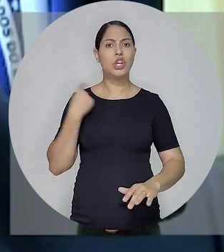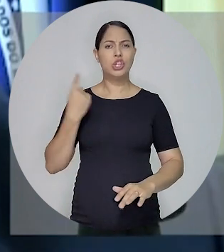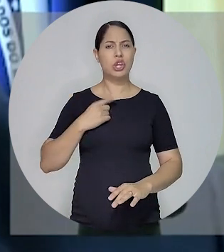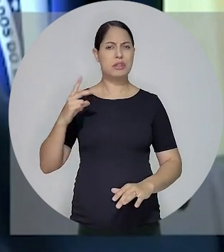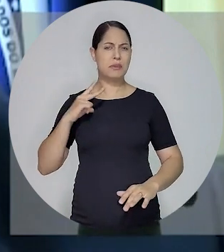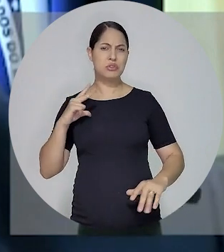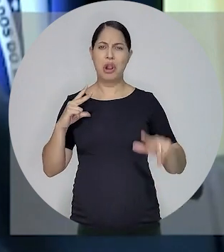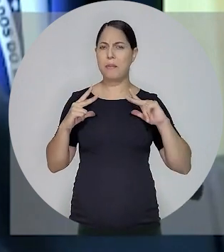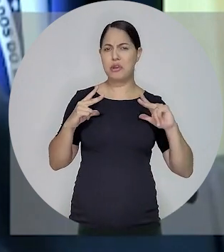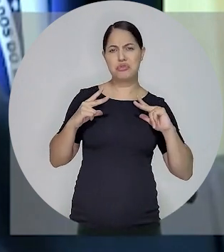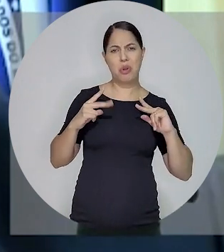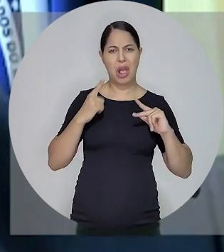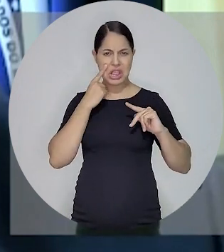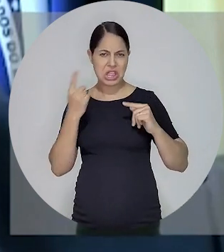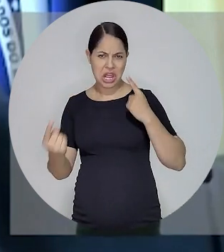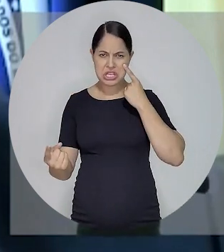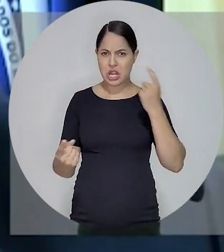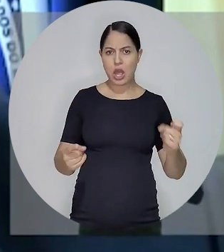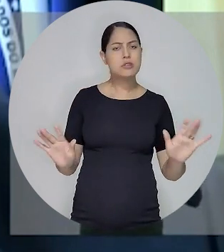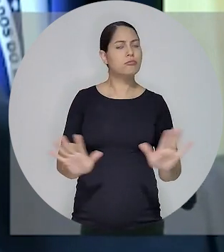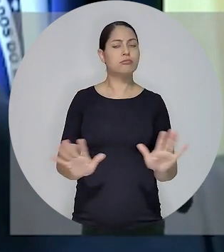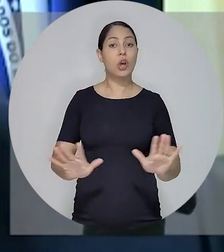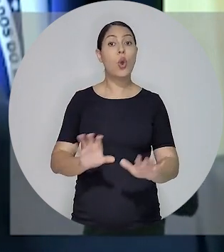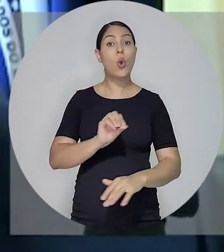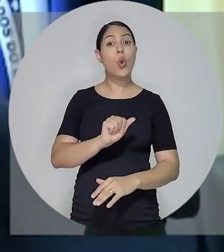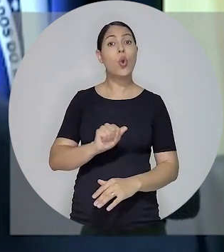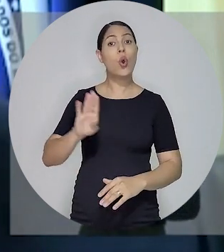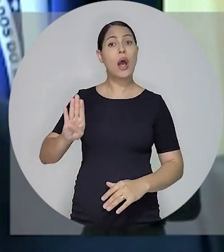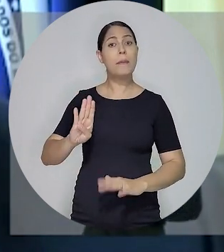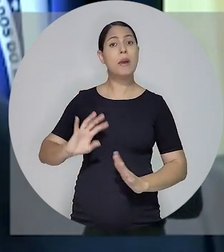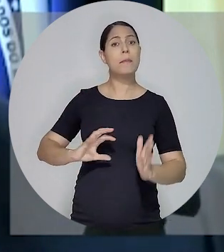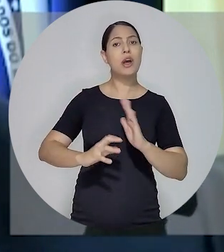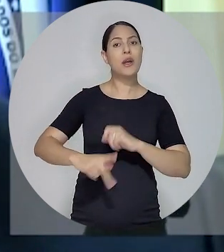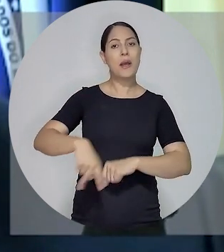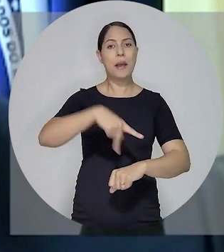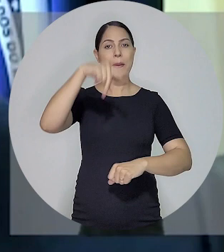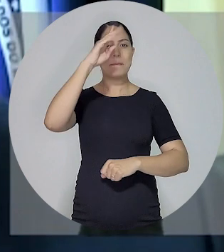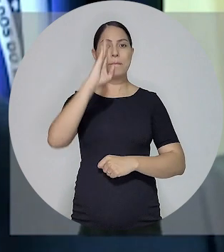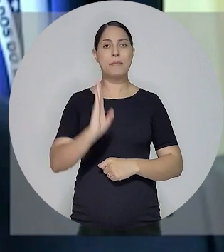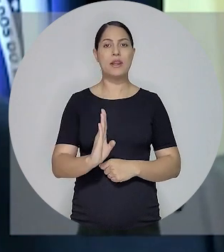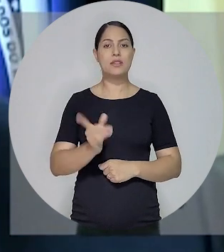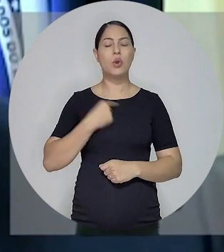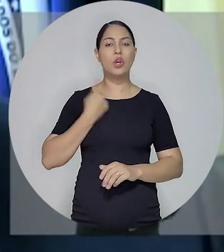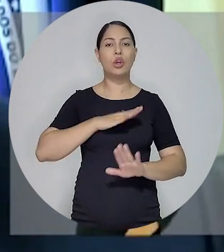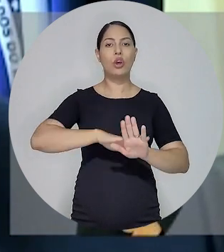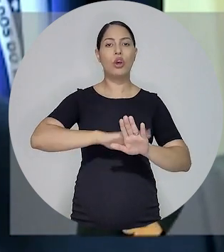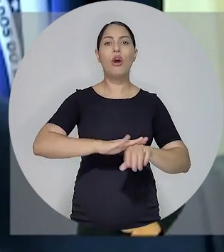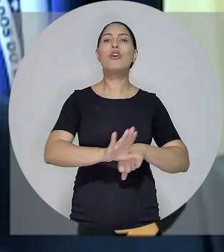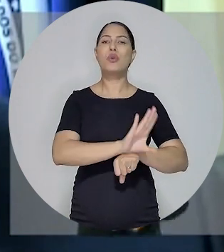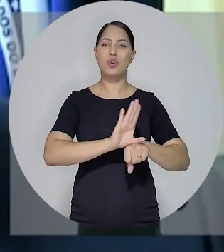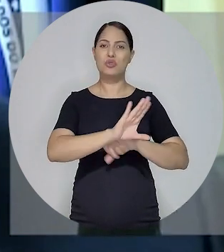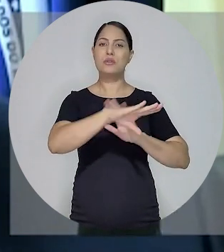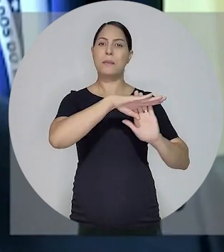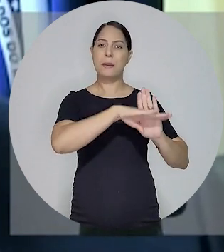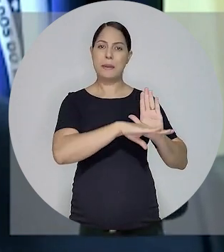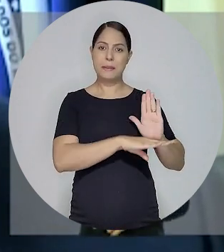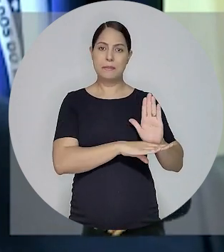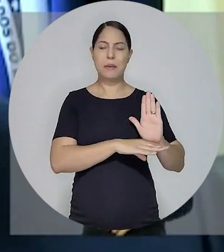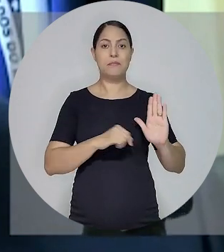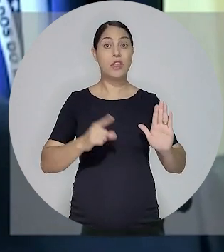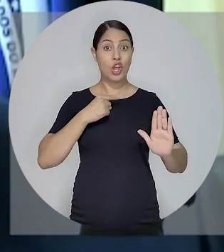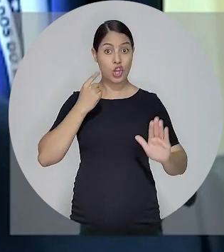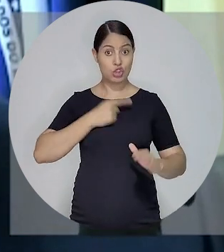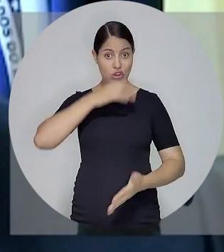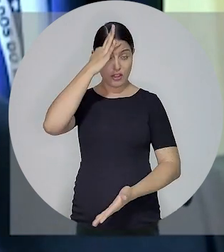partidária, nem age conforme as conveniências particulares de quem quer que seja. O partido da OAB é o Brasil e a nossa ideologia é a